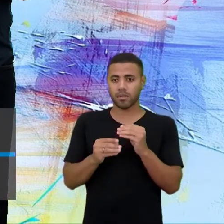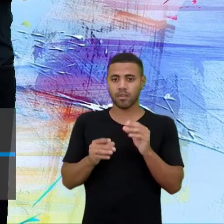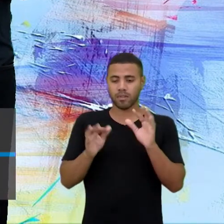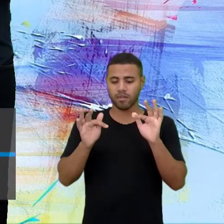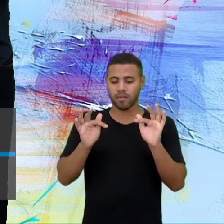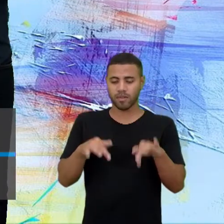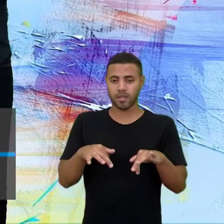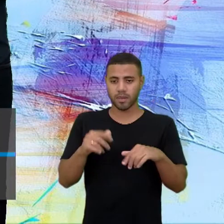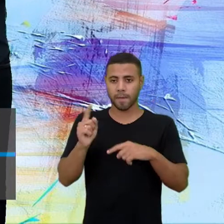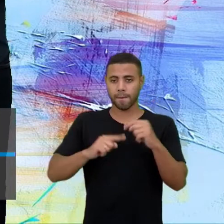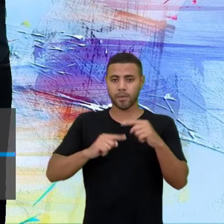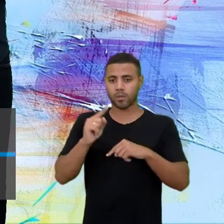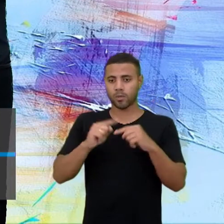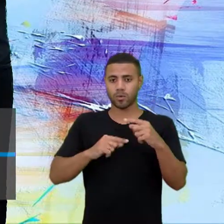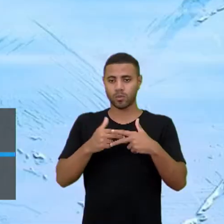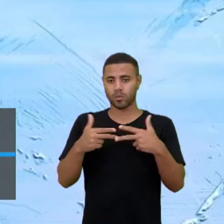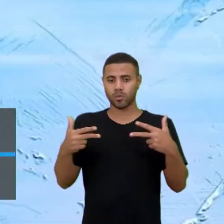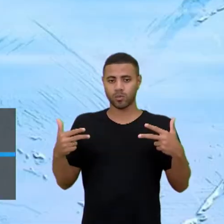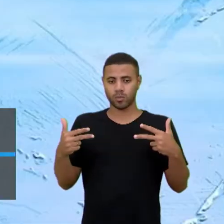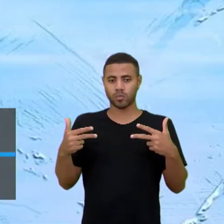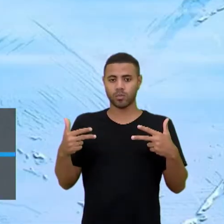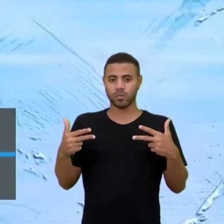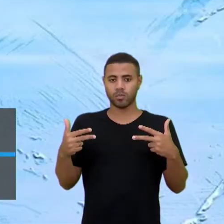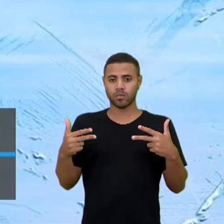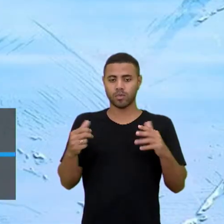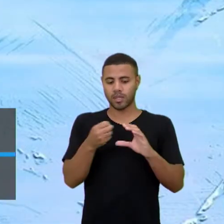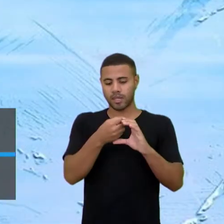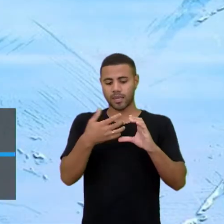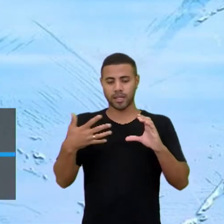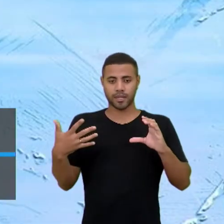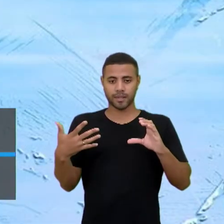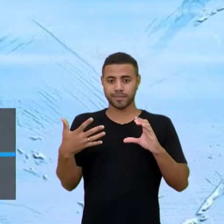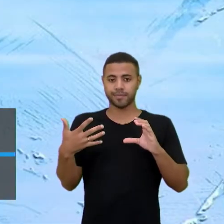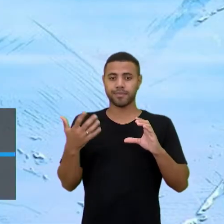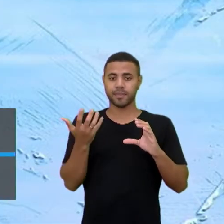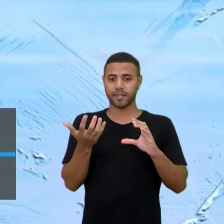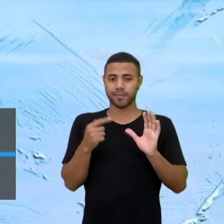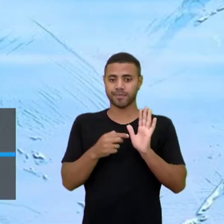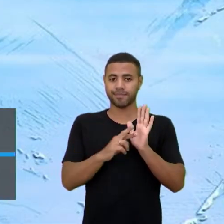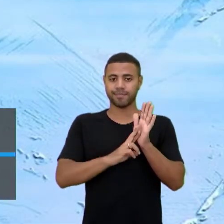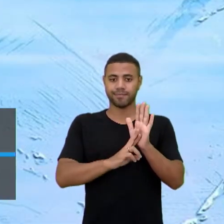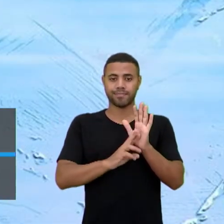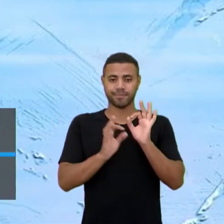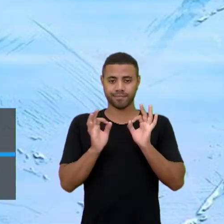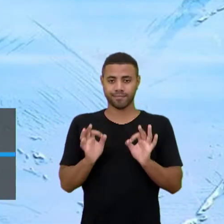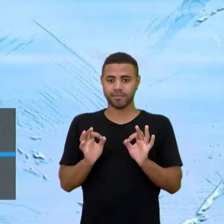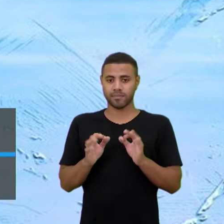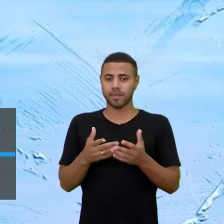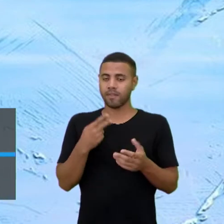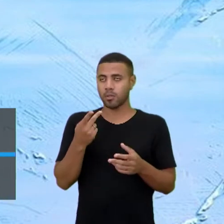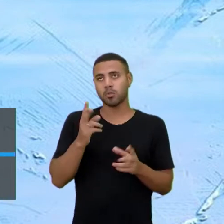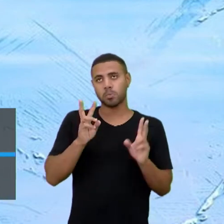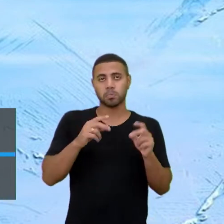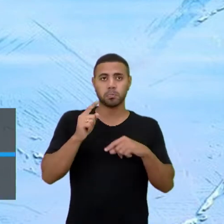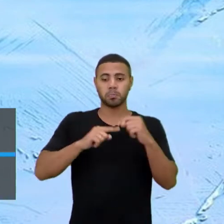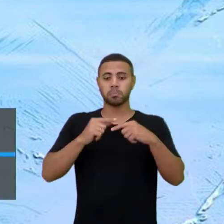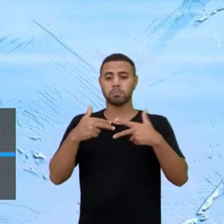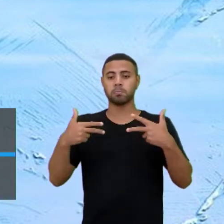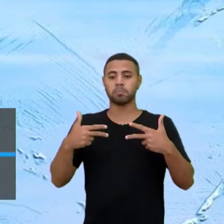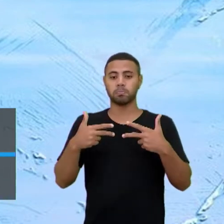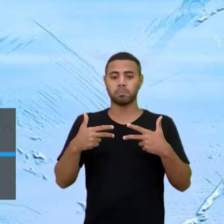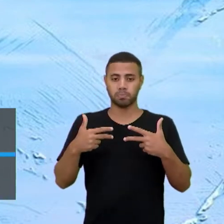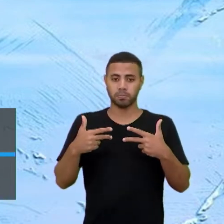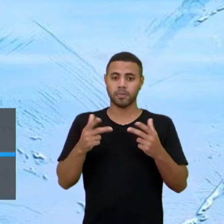um produto que resuma todas as características daquilo que você quer apresentar. Quando a gente fala de um produto, por exemplo, olha, eu